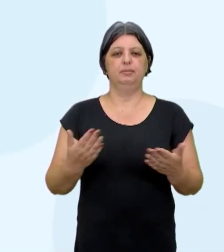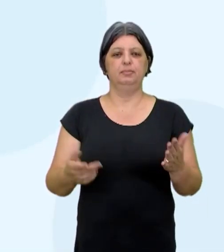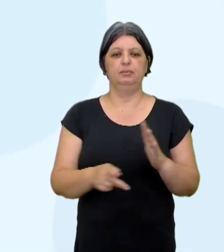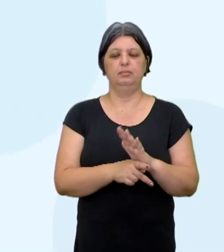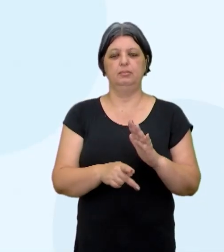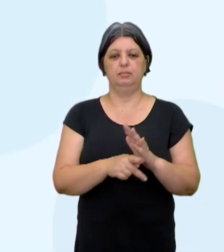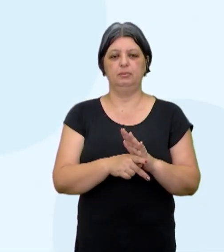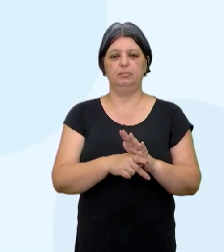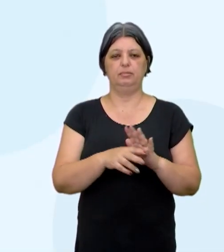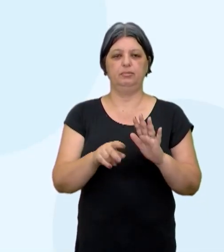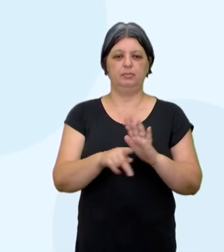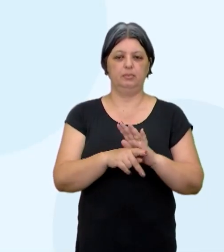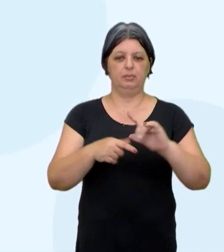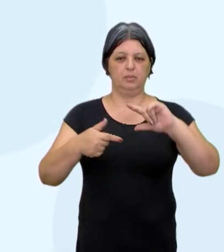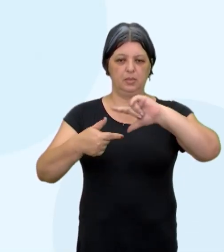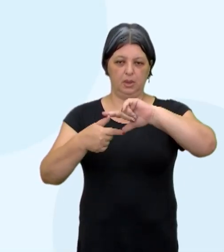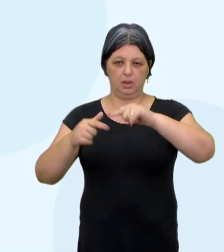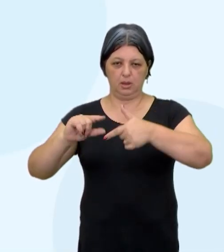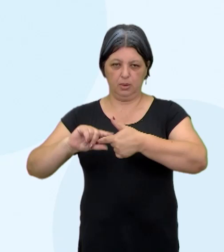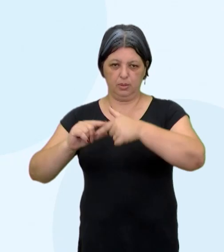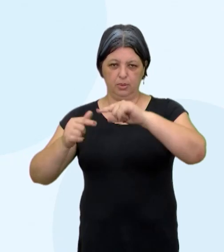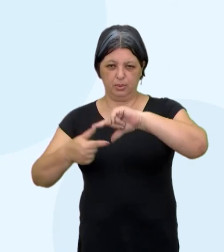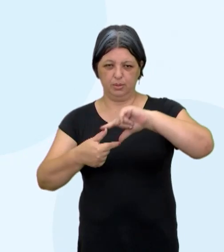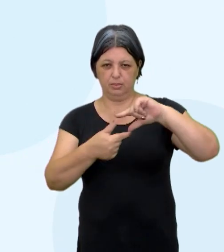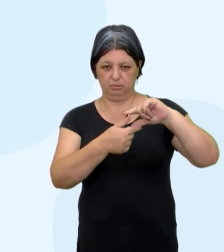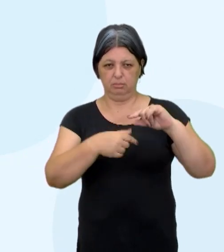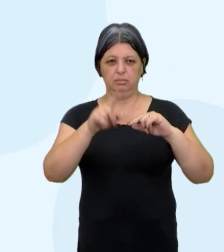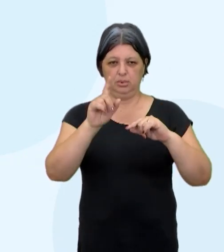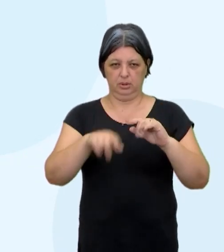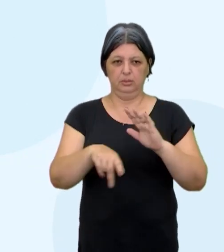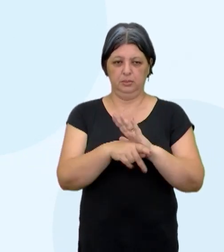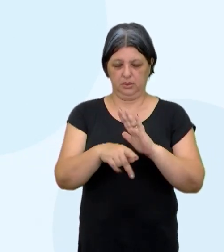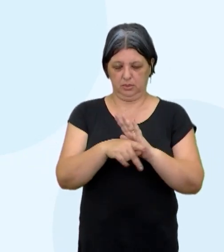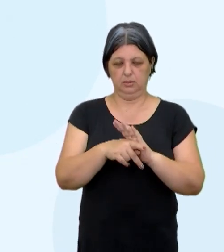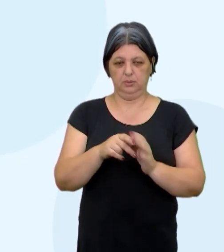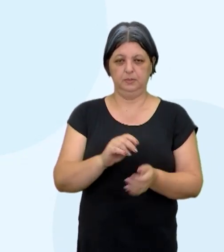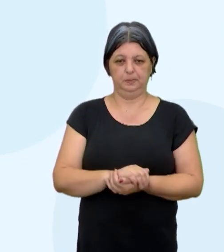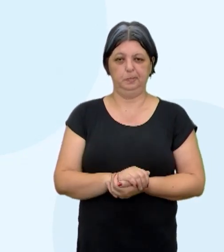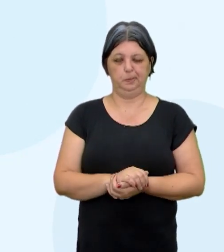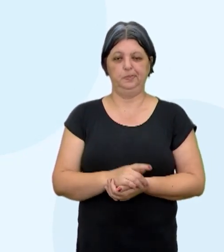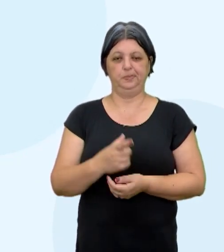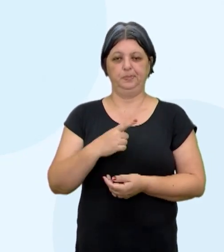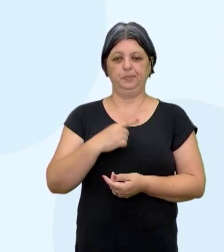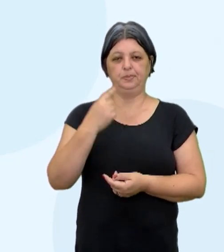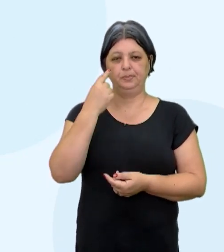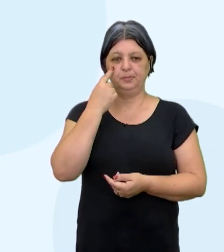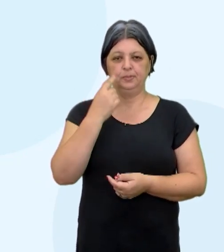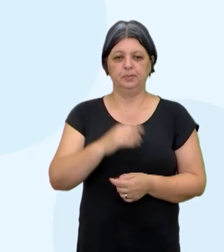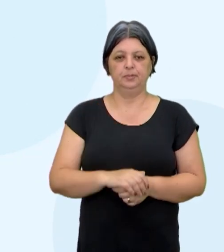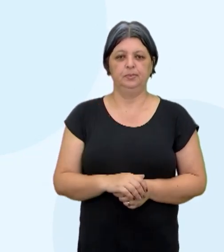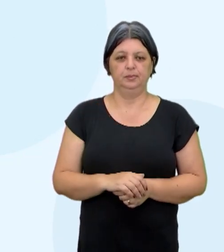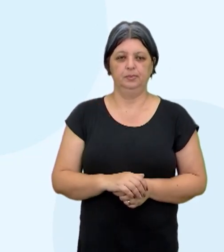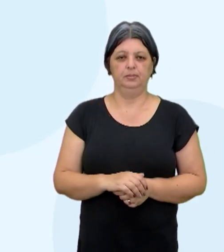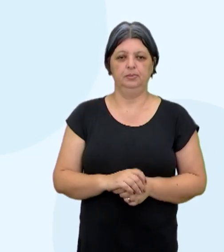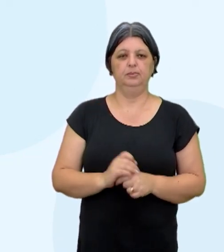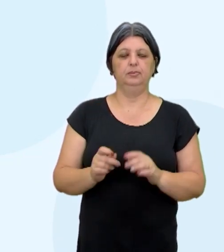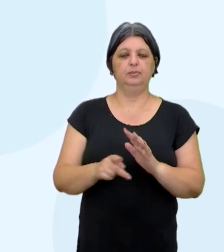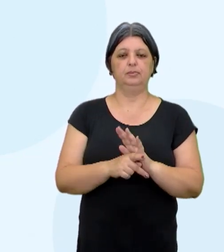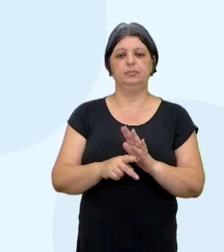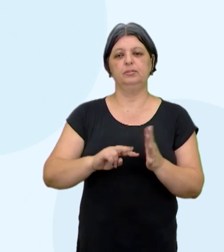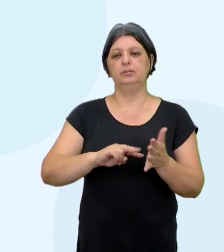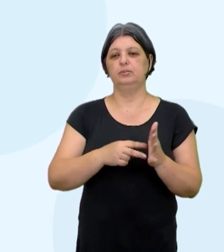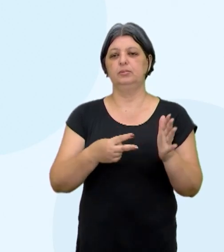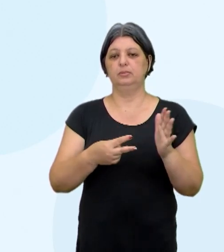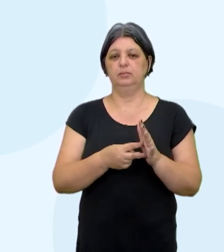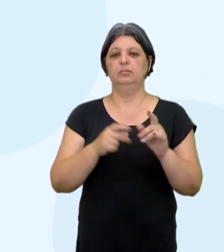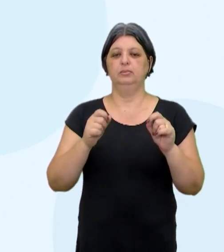então, ladrilhamento ou pavimentação, esses dois termos a gente pode usar, tá bom? Ladrilhar ou pavimentar o plano